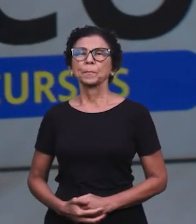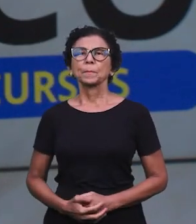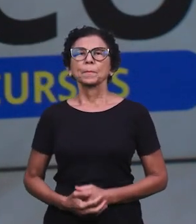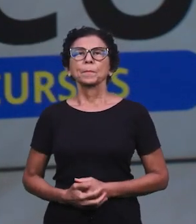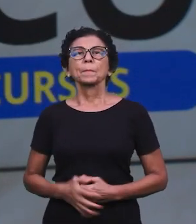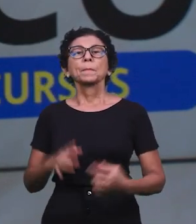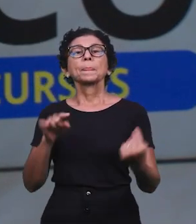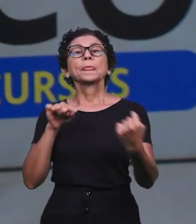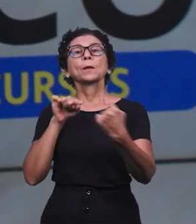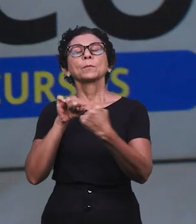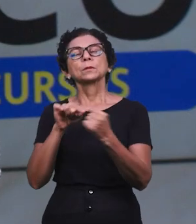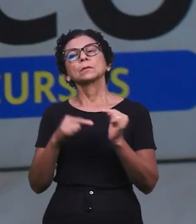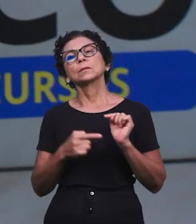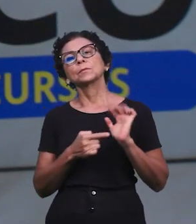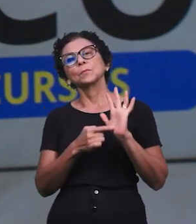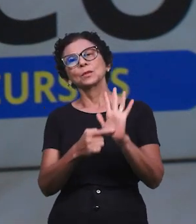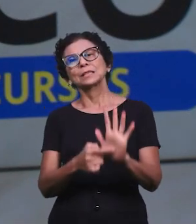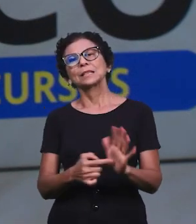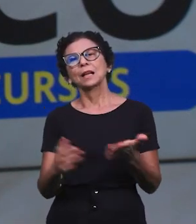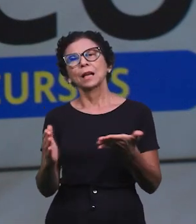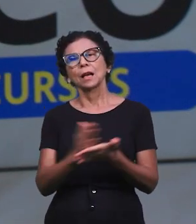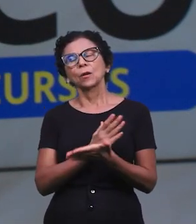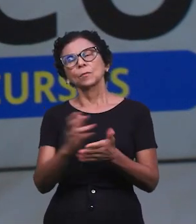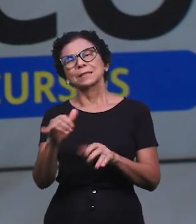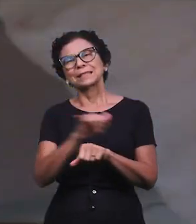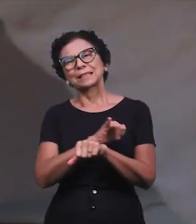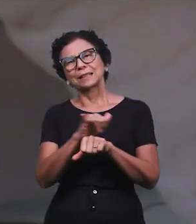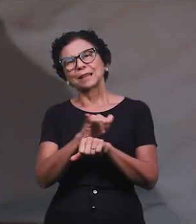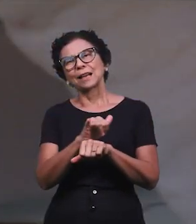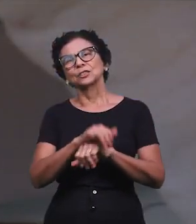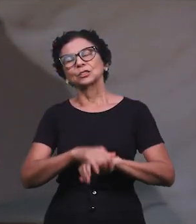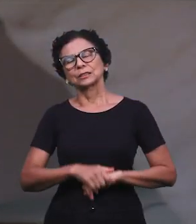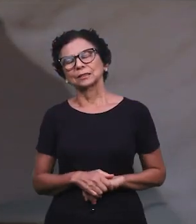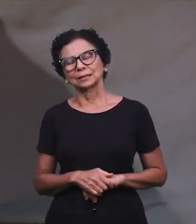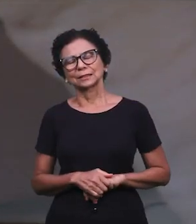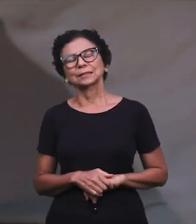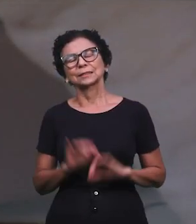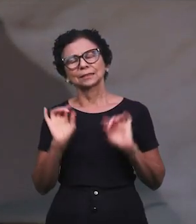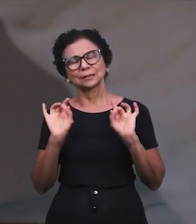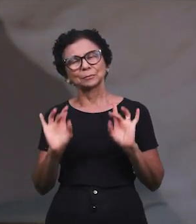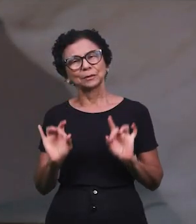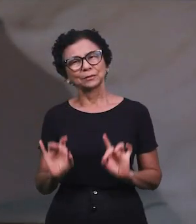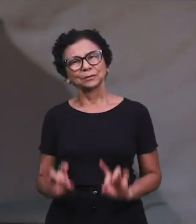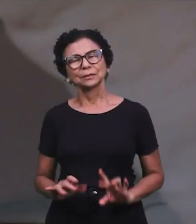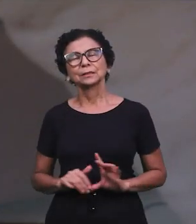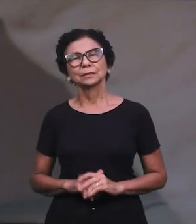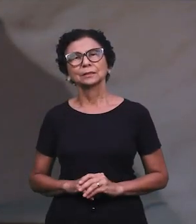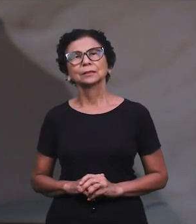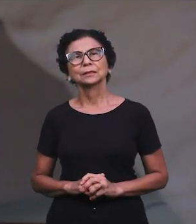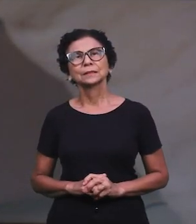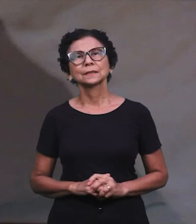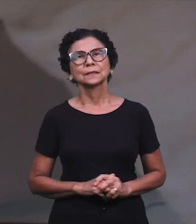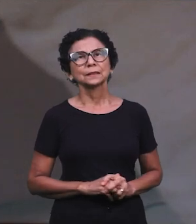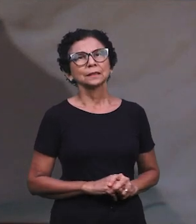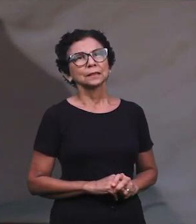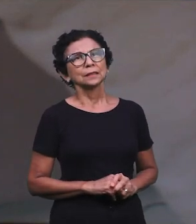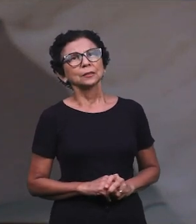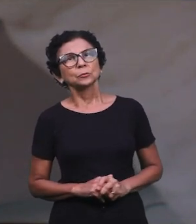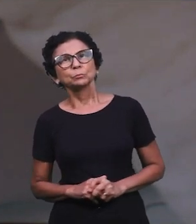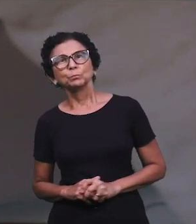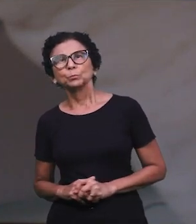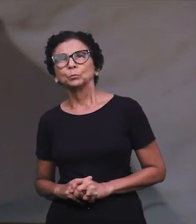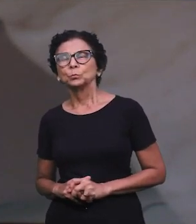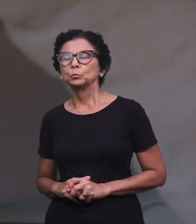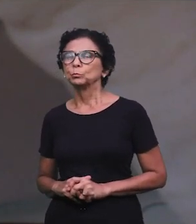aqui hoje é apresentar para vocês algumas técnicas específicas, algumas técnicas que nós consideramos serem